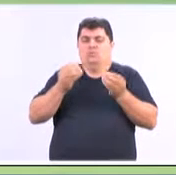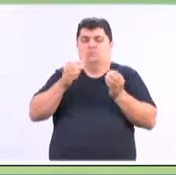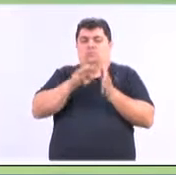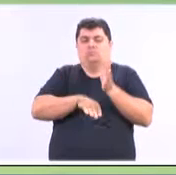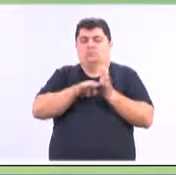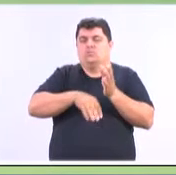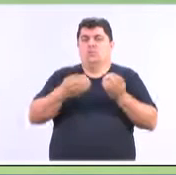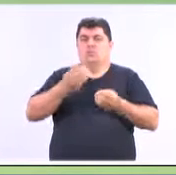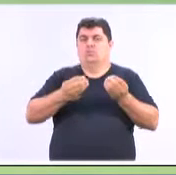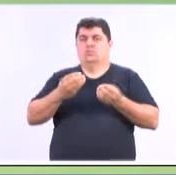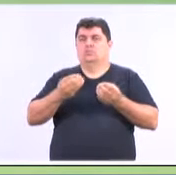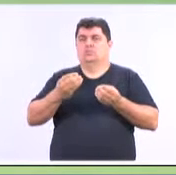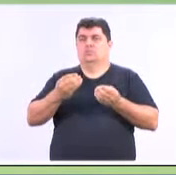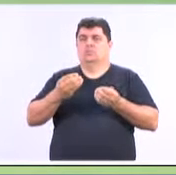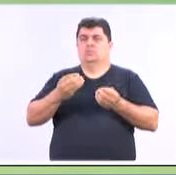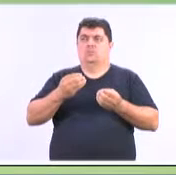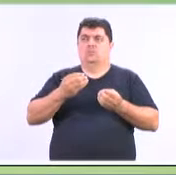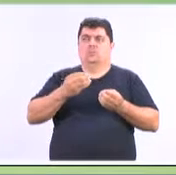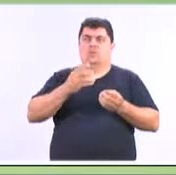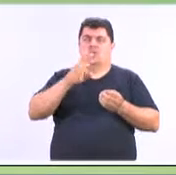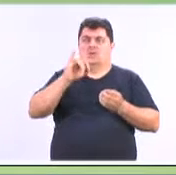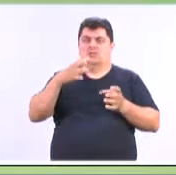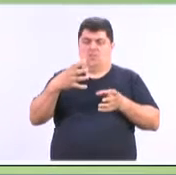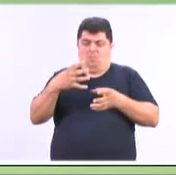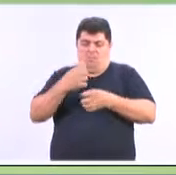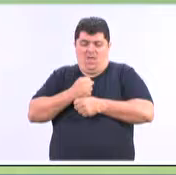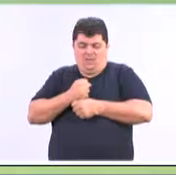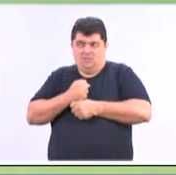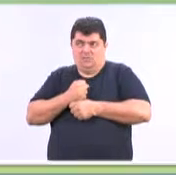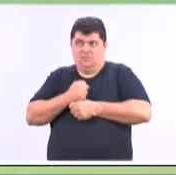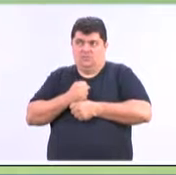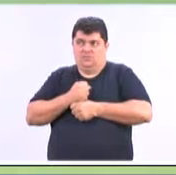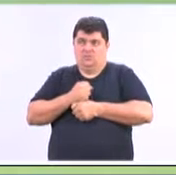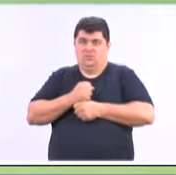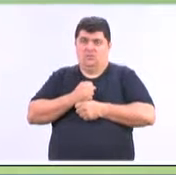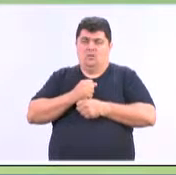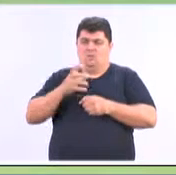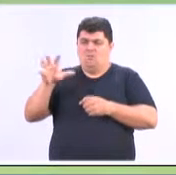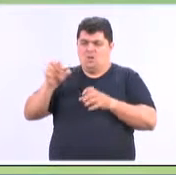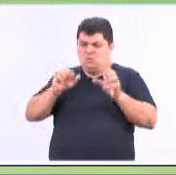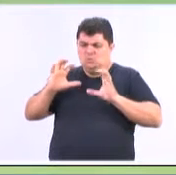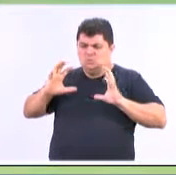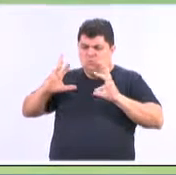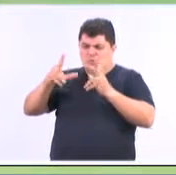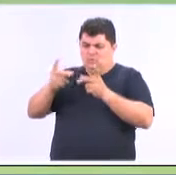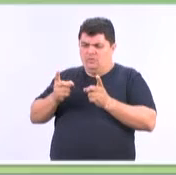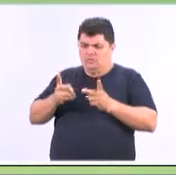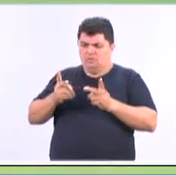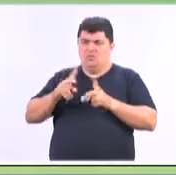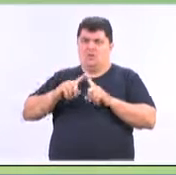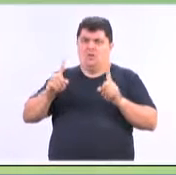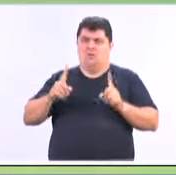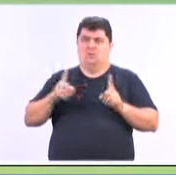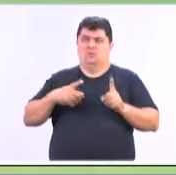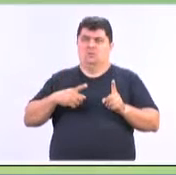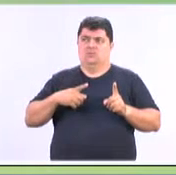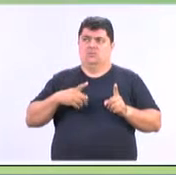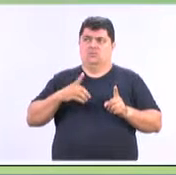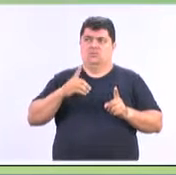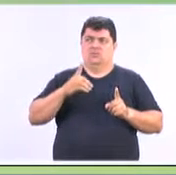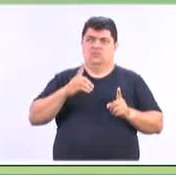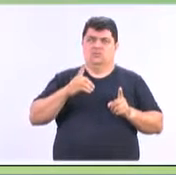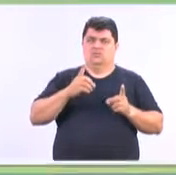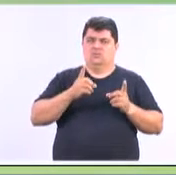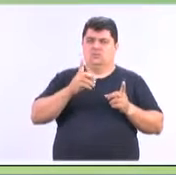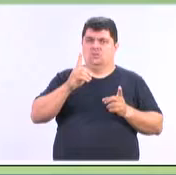receita bruta mais deduções das vendas? Eu pego tudo que eu vendi mais as deduções, aí quando você vê a palavra dedução,